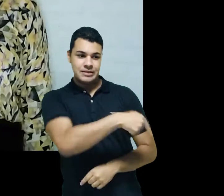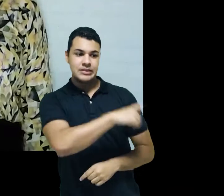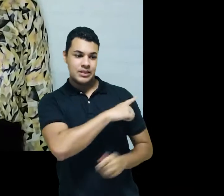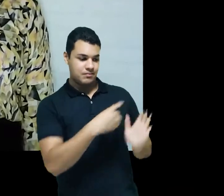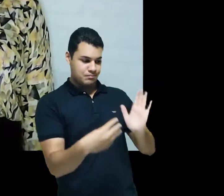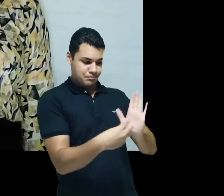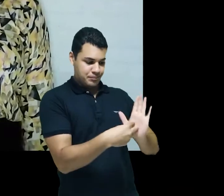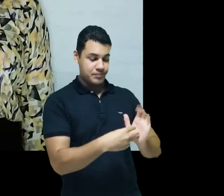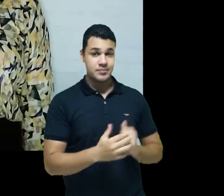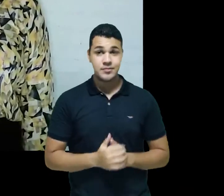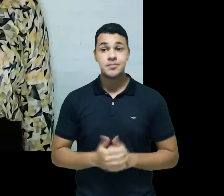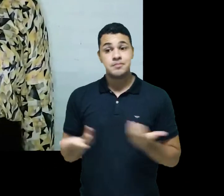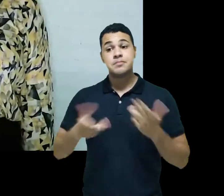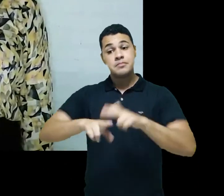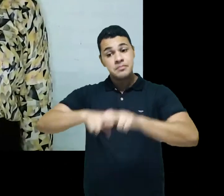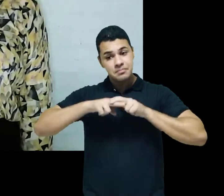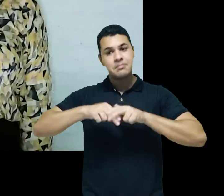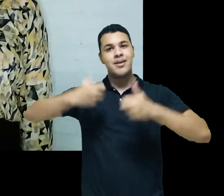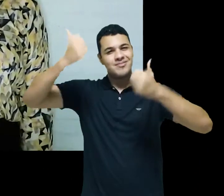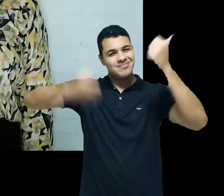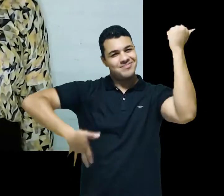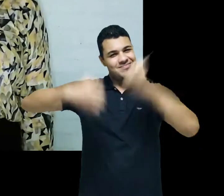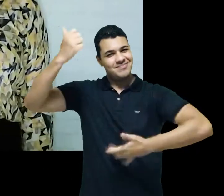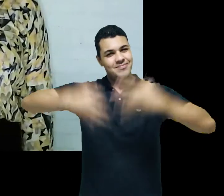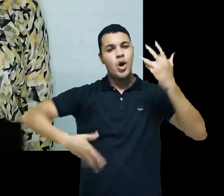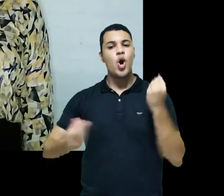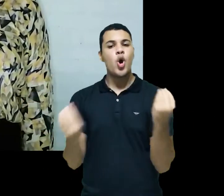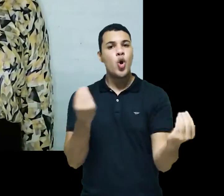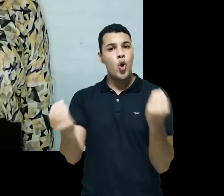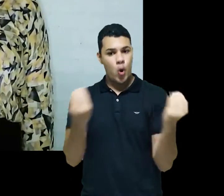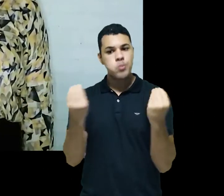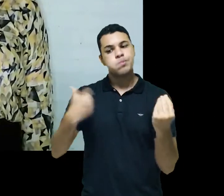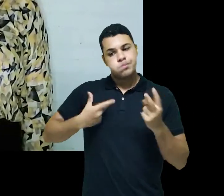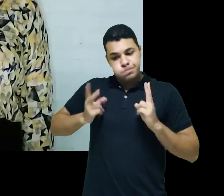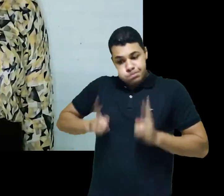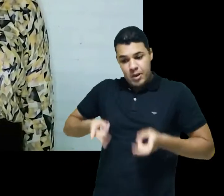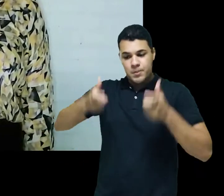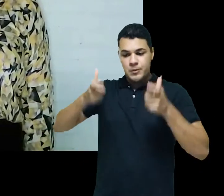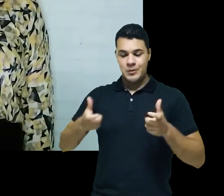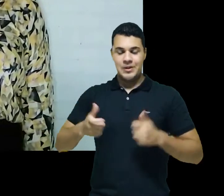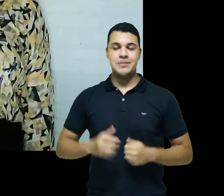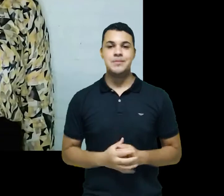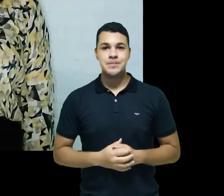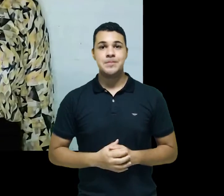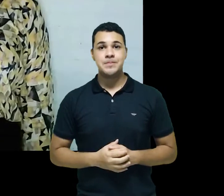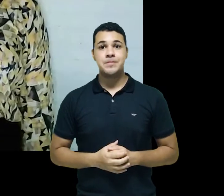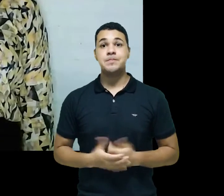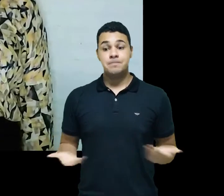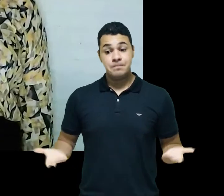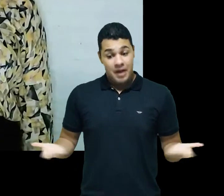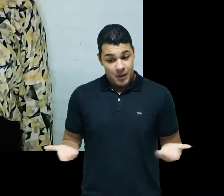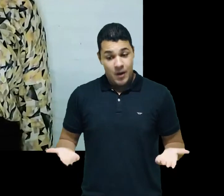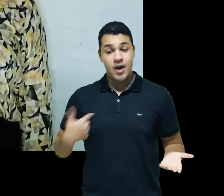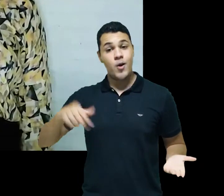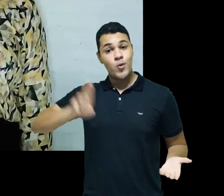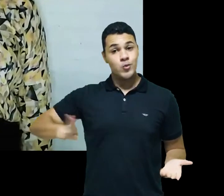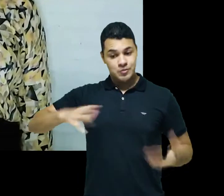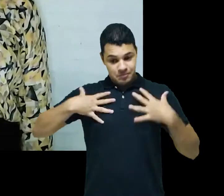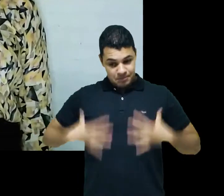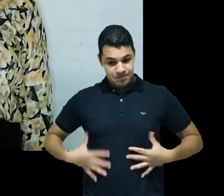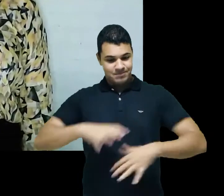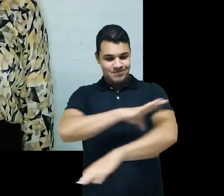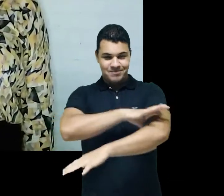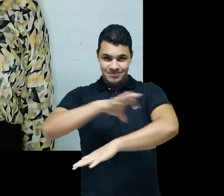tomada. Durante a aula, eu me sentarei à frente deste mesmo cenário. Estou vestindo